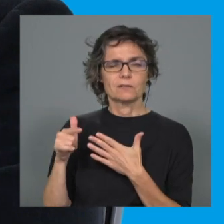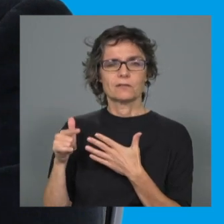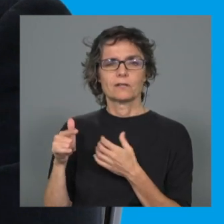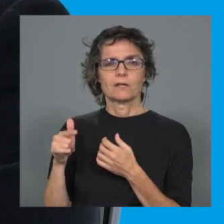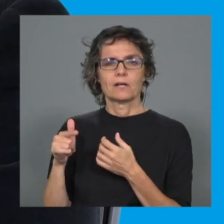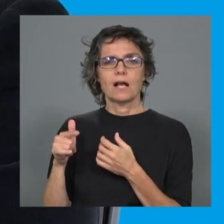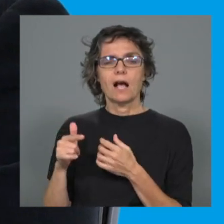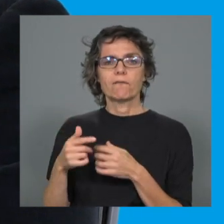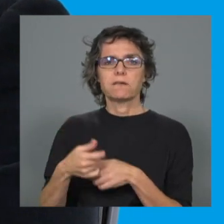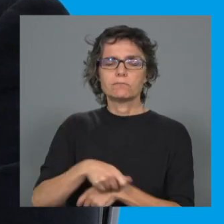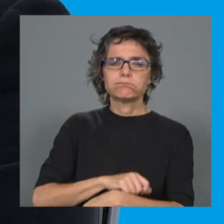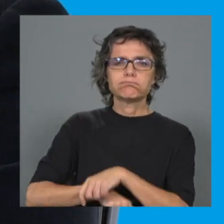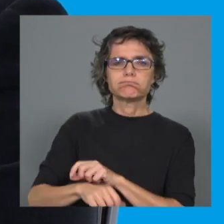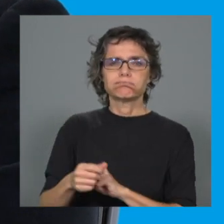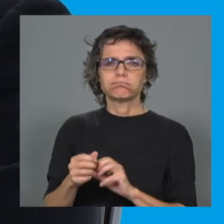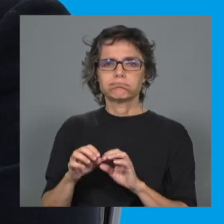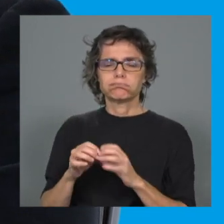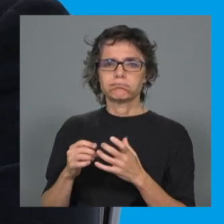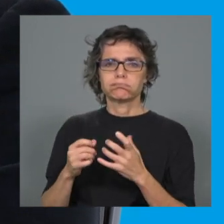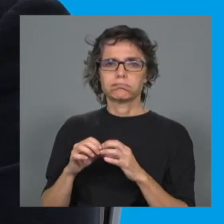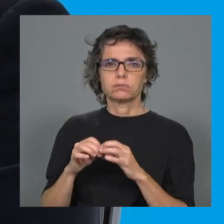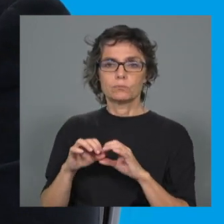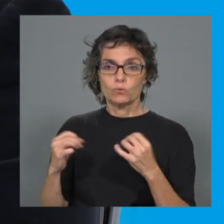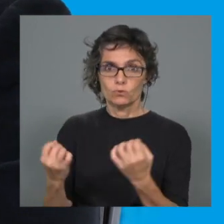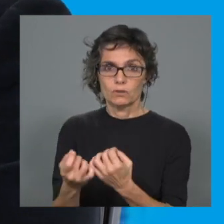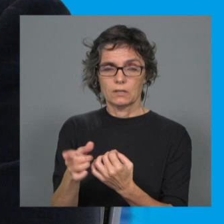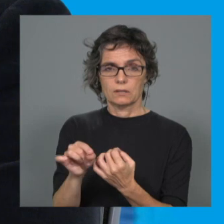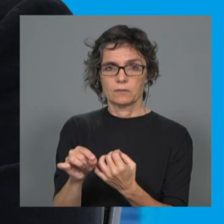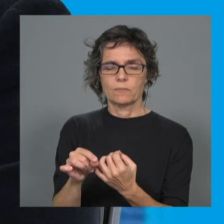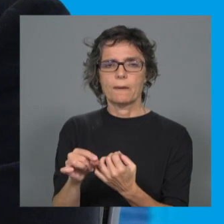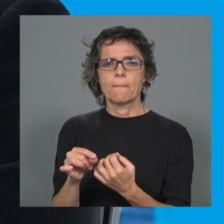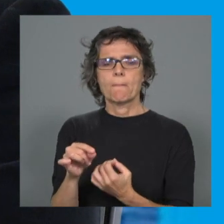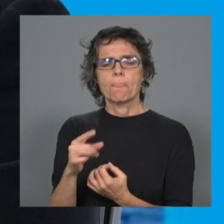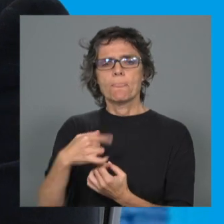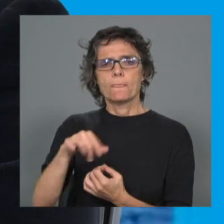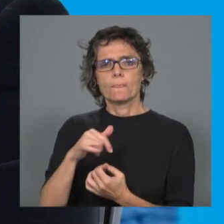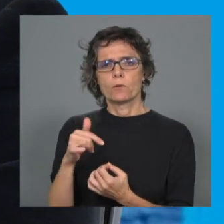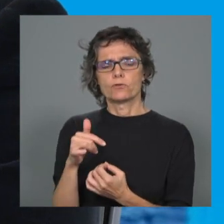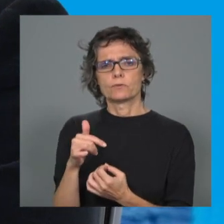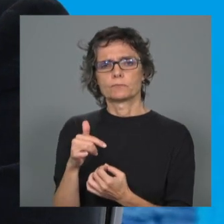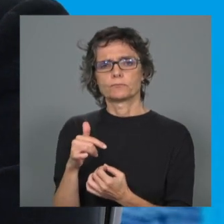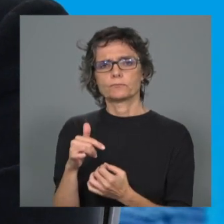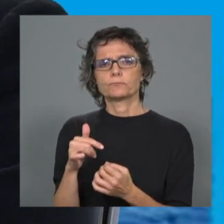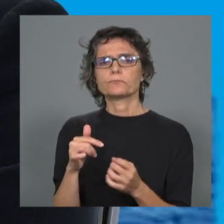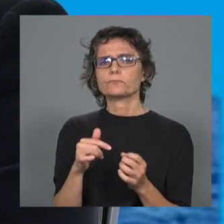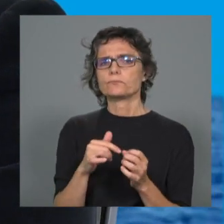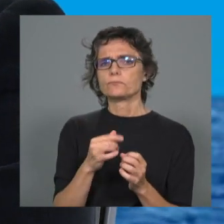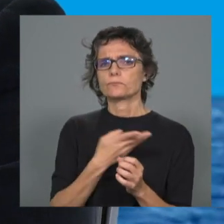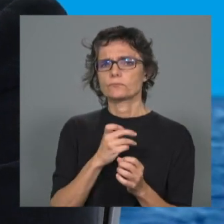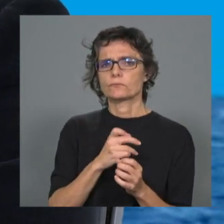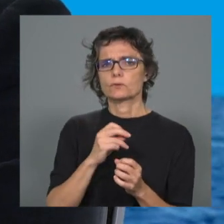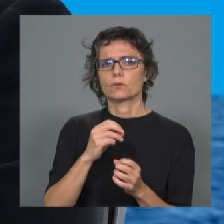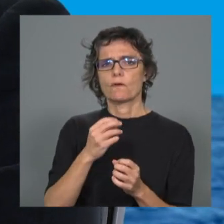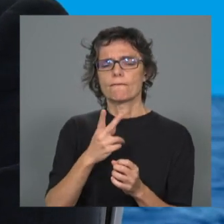forte de empreendedorismo social e de capacitação também para o empreendedorismo social. E nós tivemos no Dr. António Brandão Vasconcelos, que